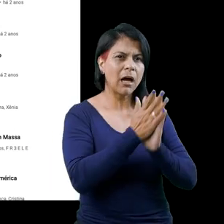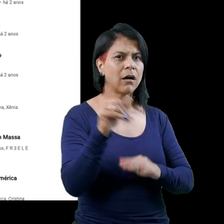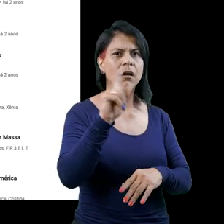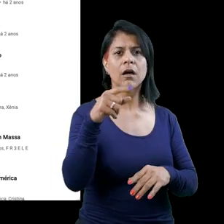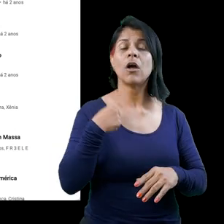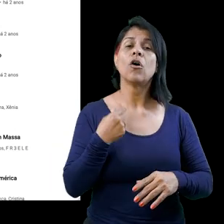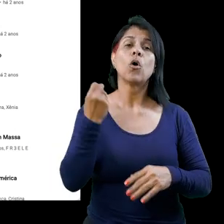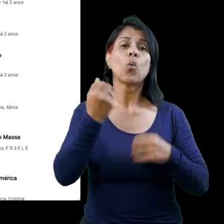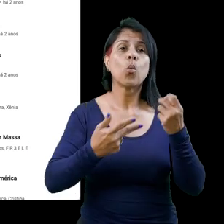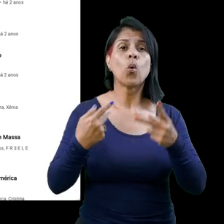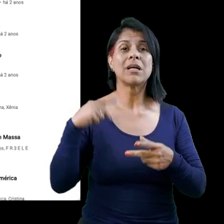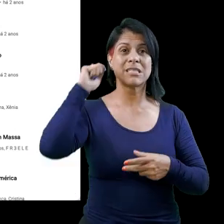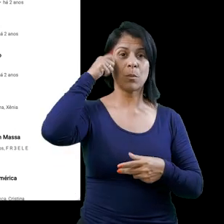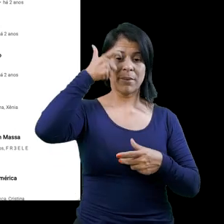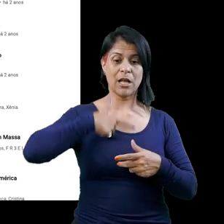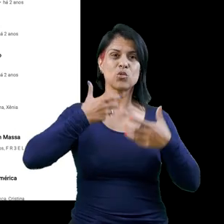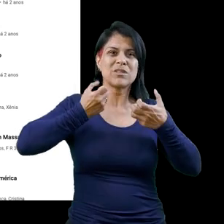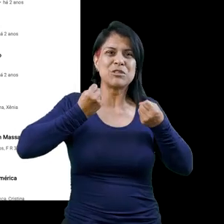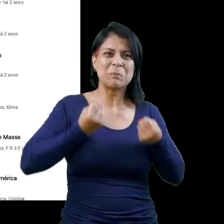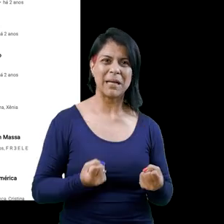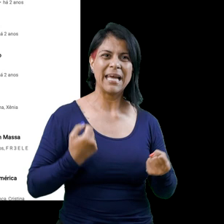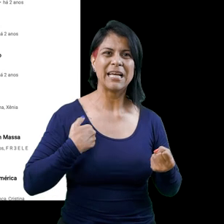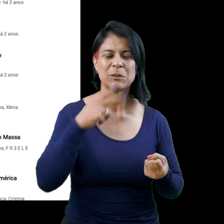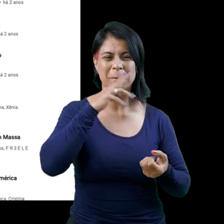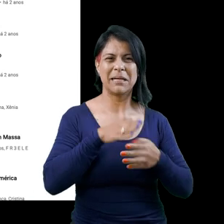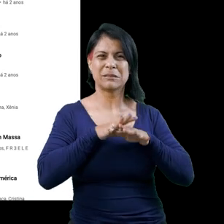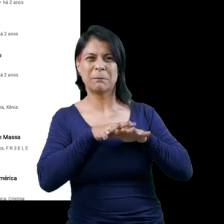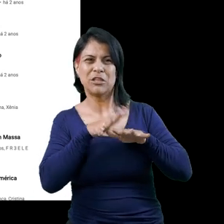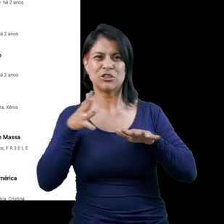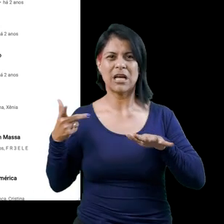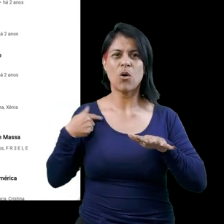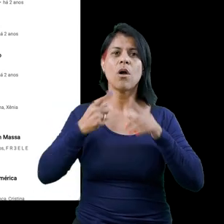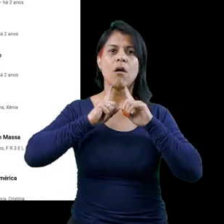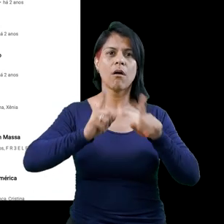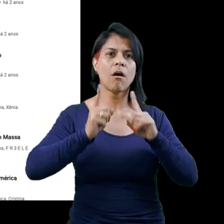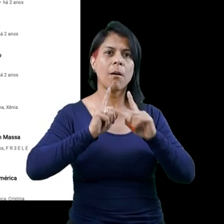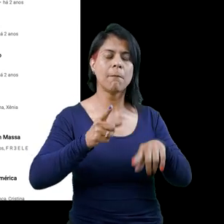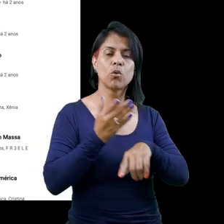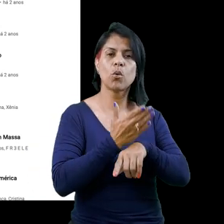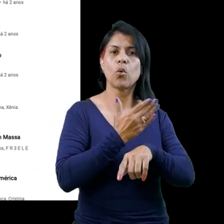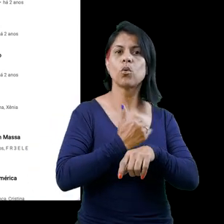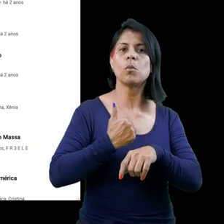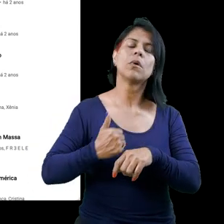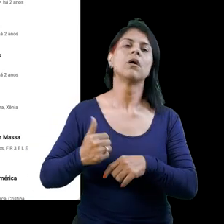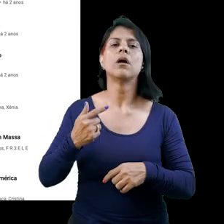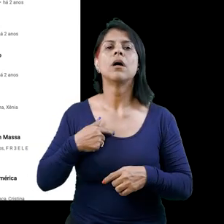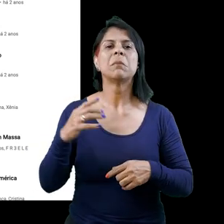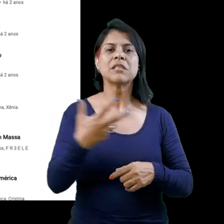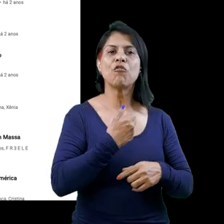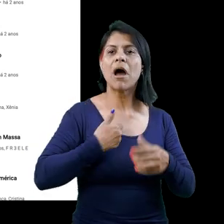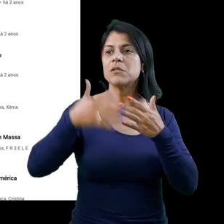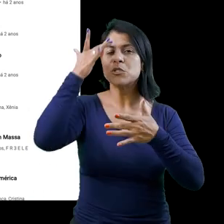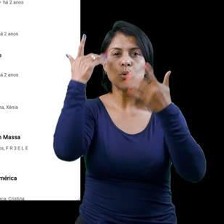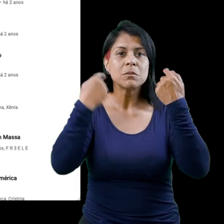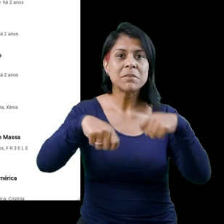dignidade preenche quando o peito sente o peso da marginalização. Eu reclamo pouco tempo adianta meu corre pra salvar quem for